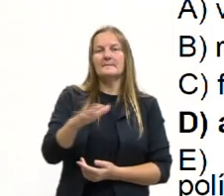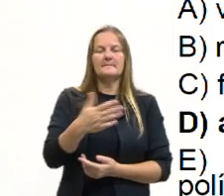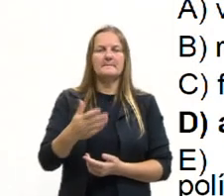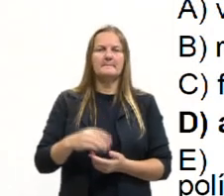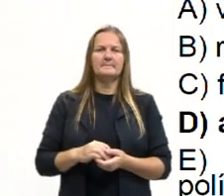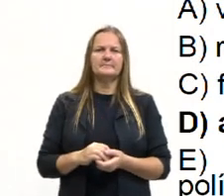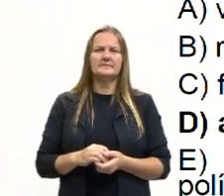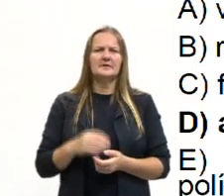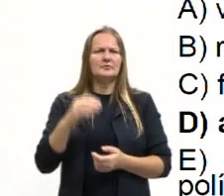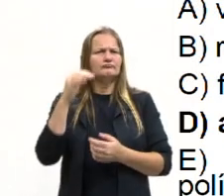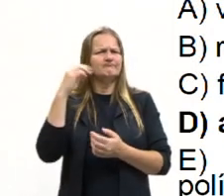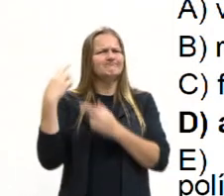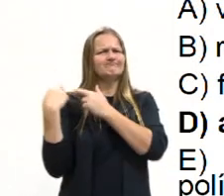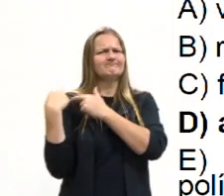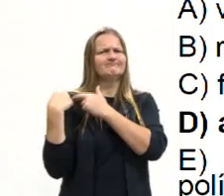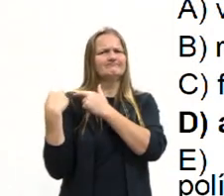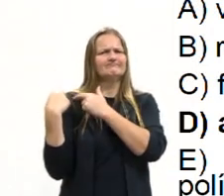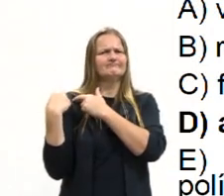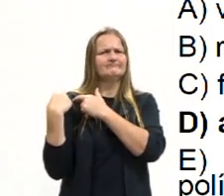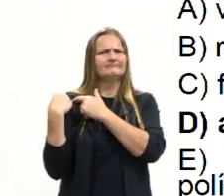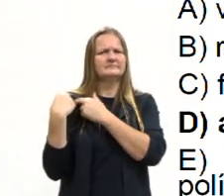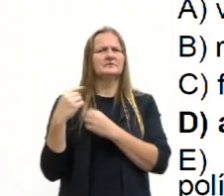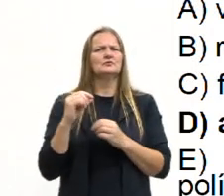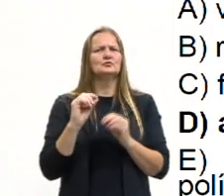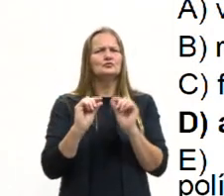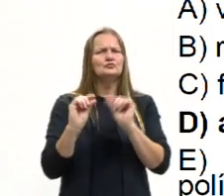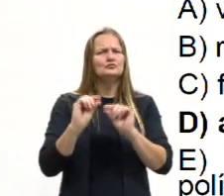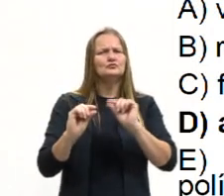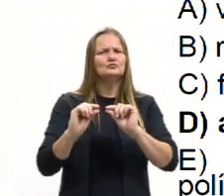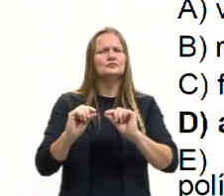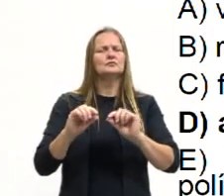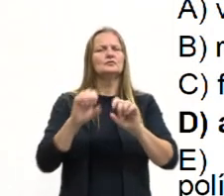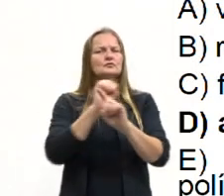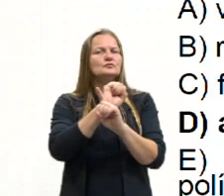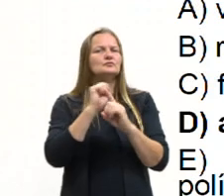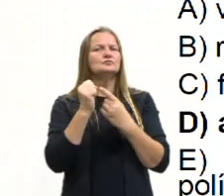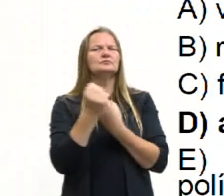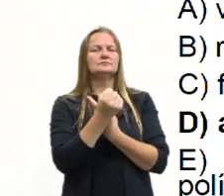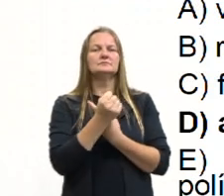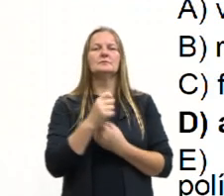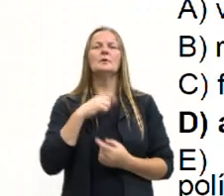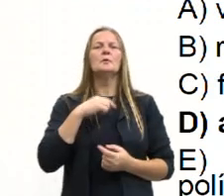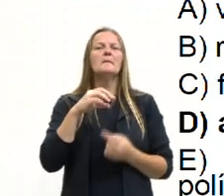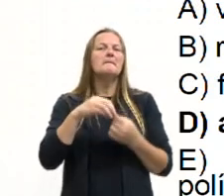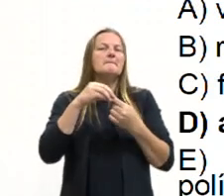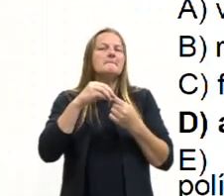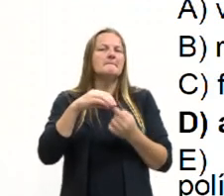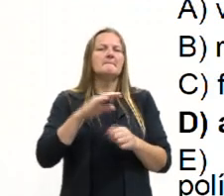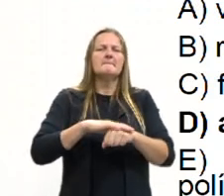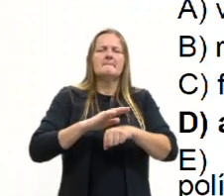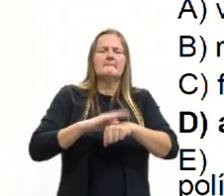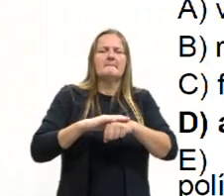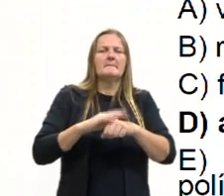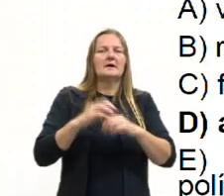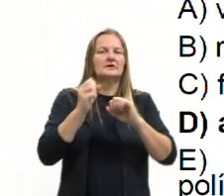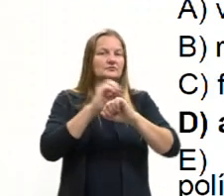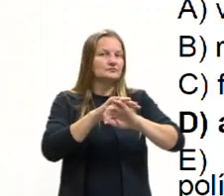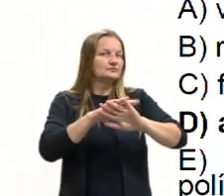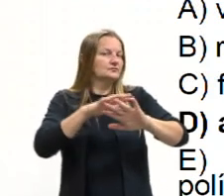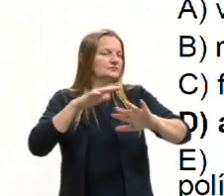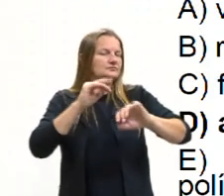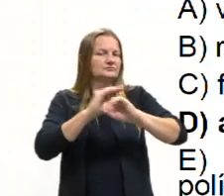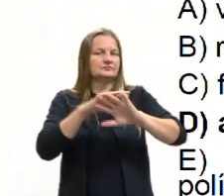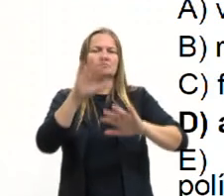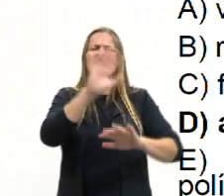a tarefa de lançar luz sobre uma parcela restrita do campo social Ela prefere buscar as brilhantes